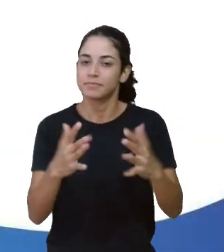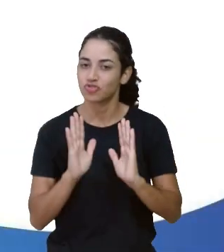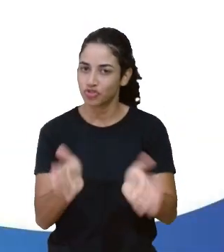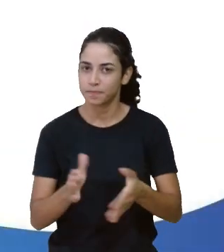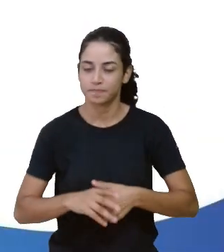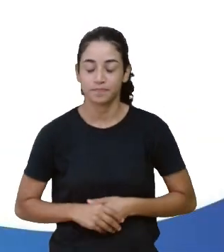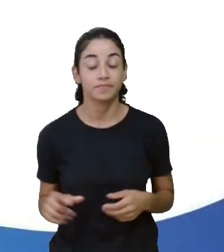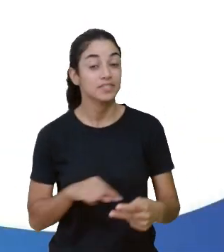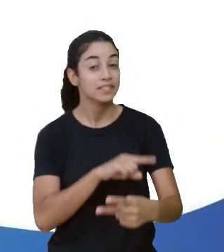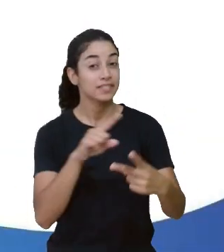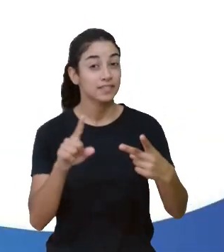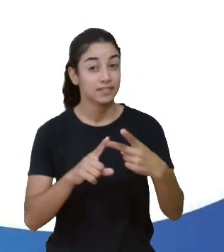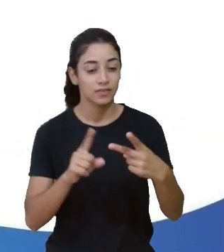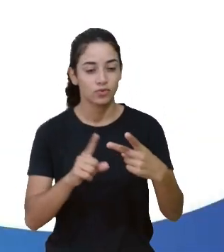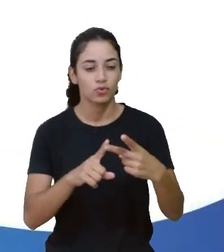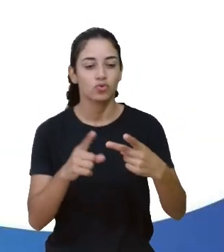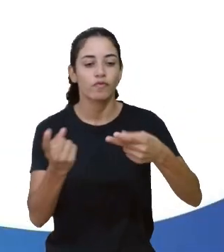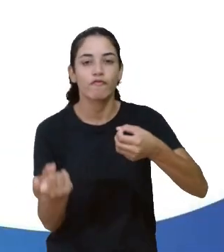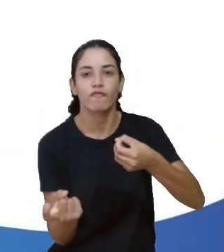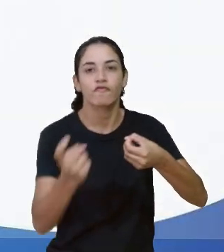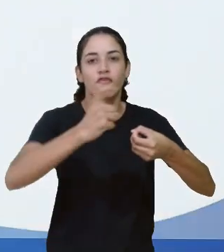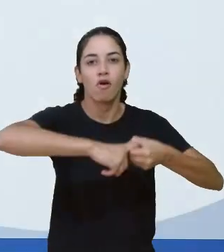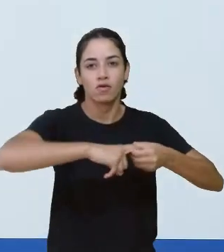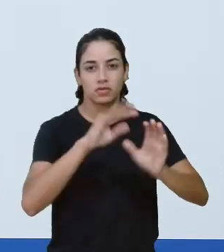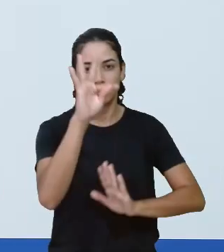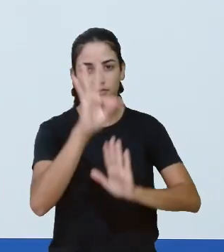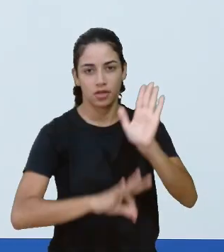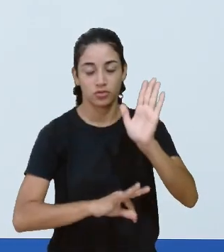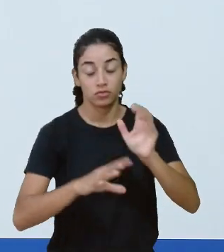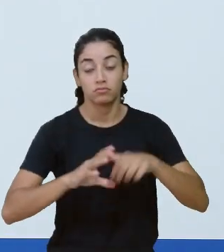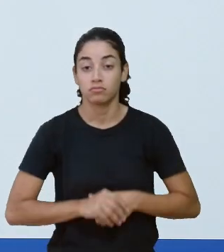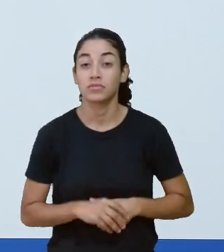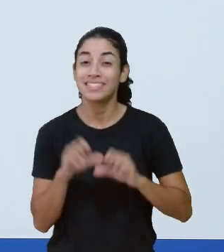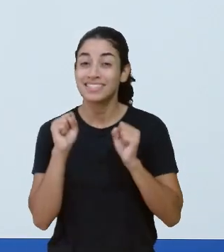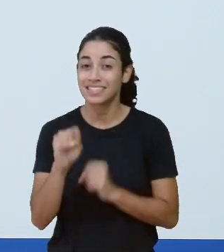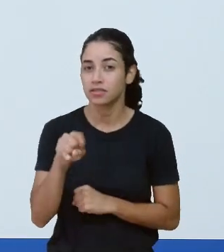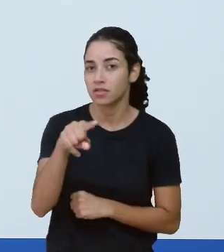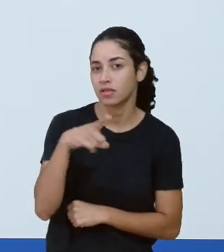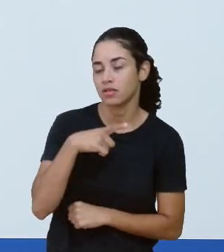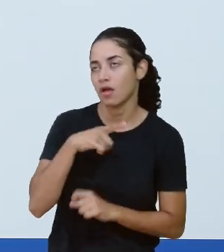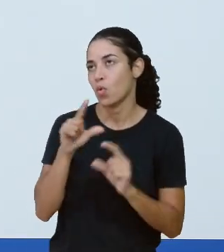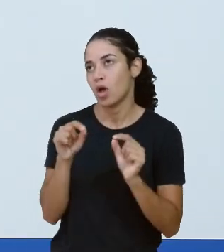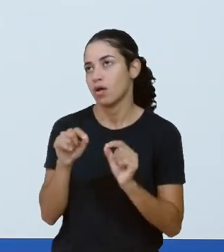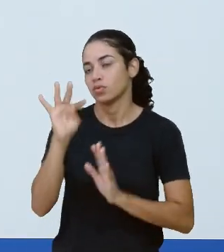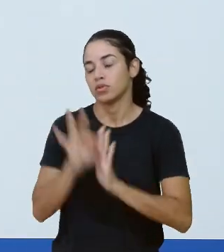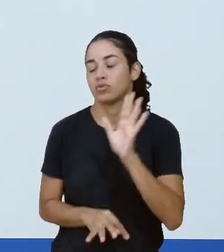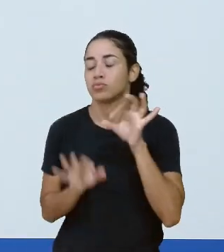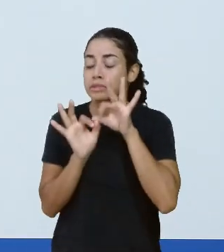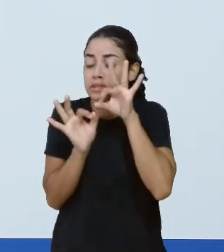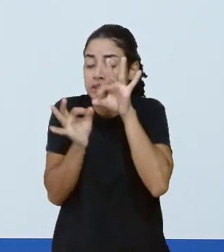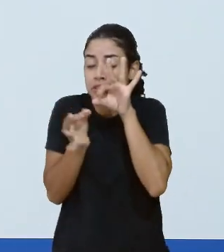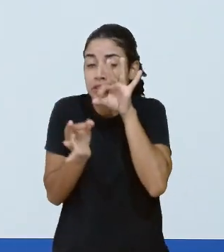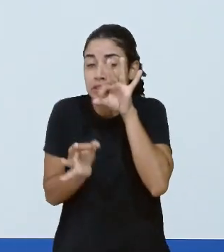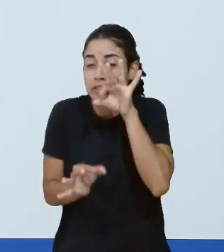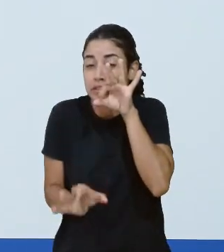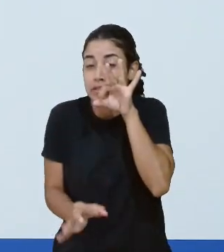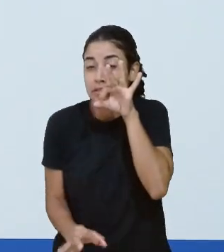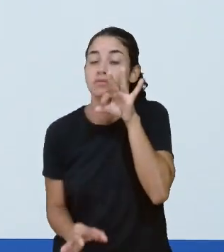Segundo, retomar o texto. Então, se você tem um texto muito longo, muito